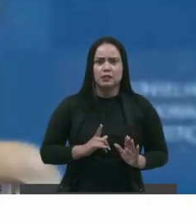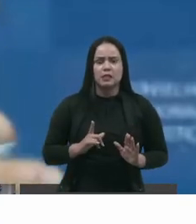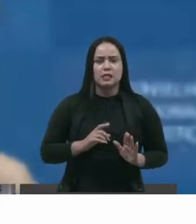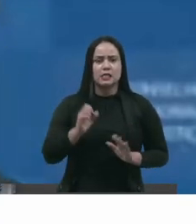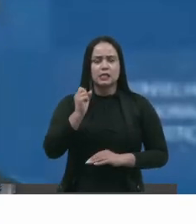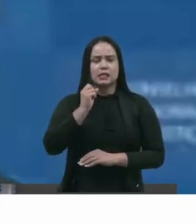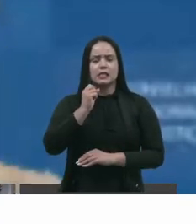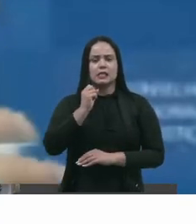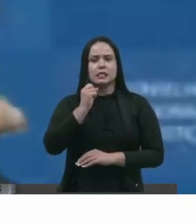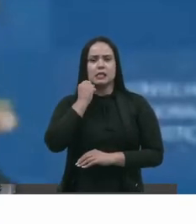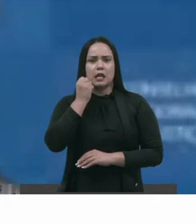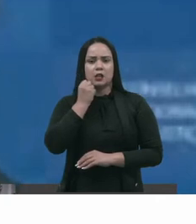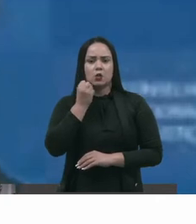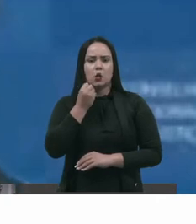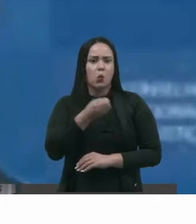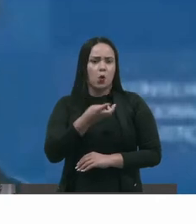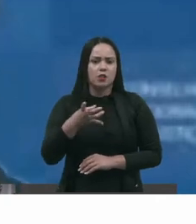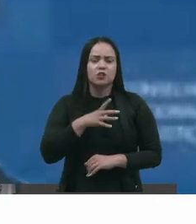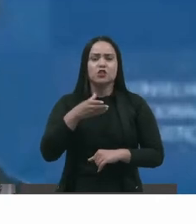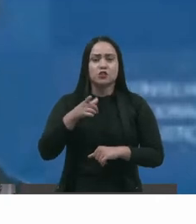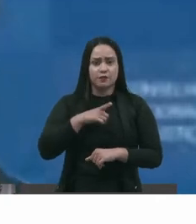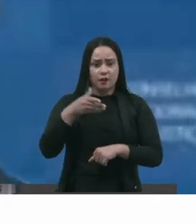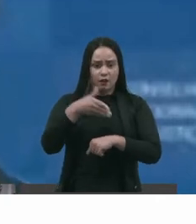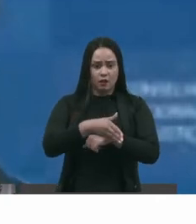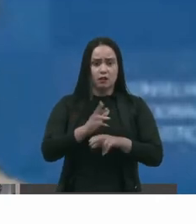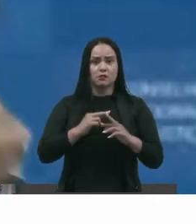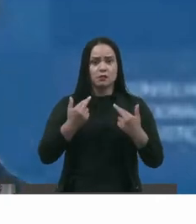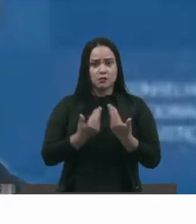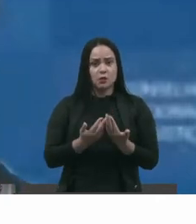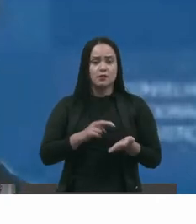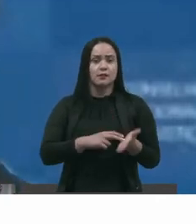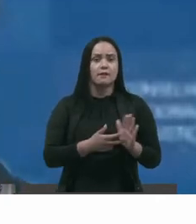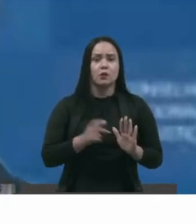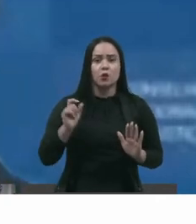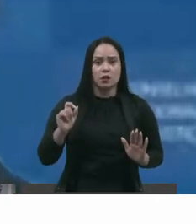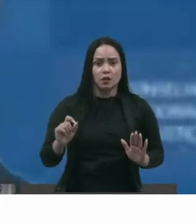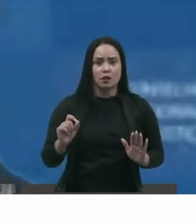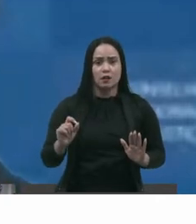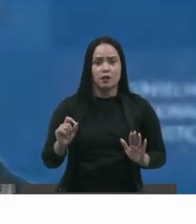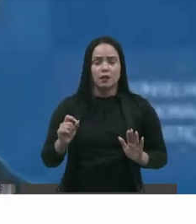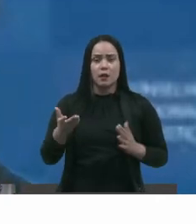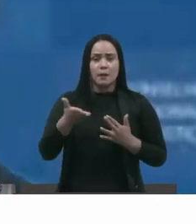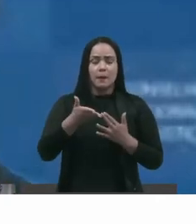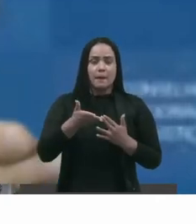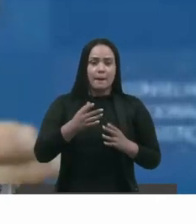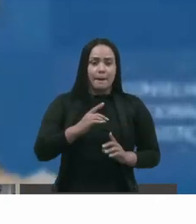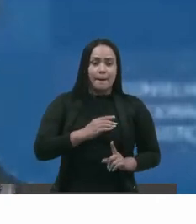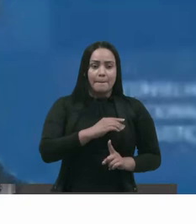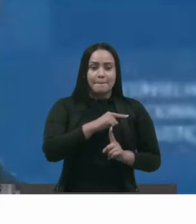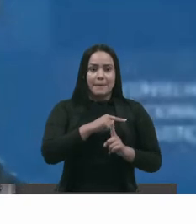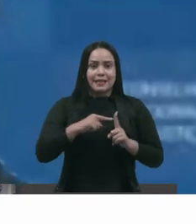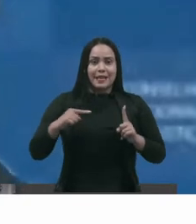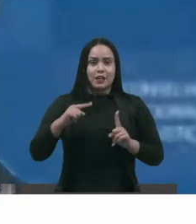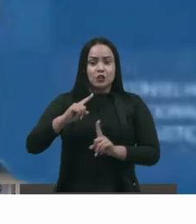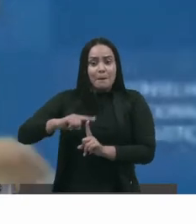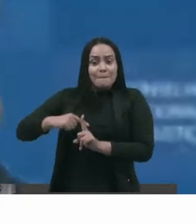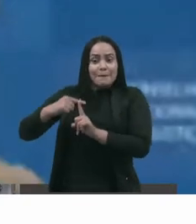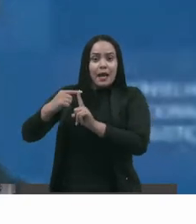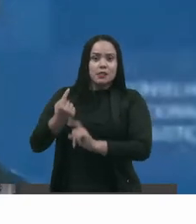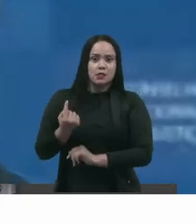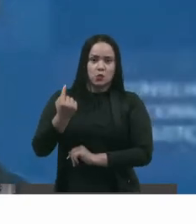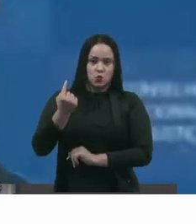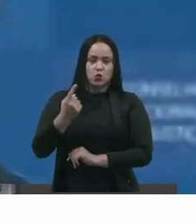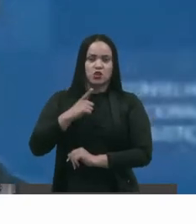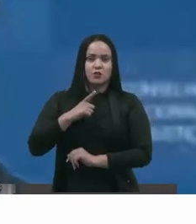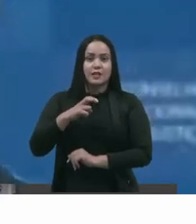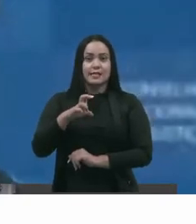senadores estejam presentes naquela sessão. Ou seja, metade mais um. Se estiverem presentes